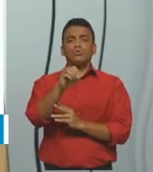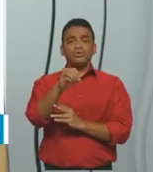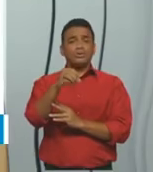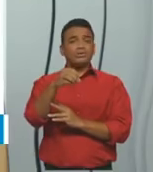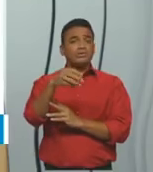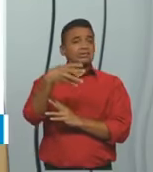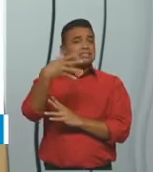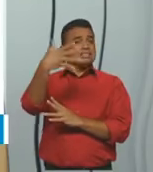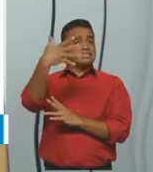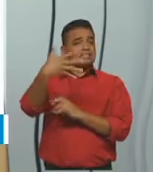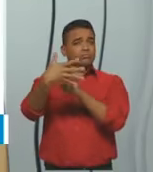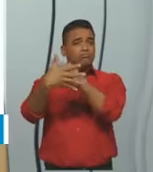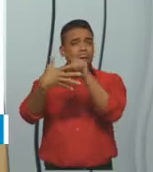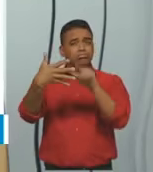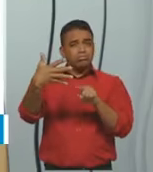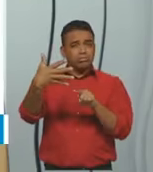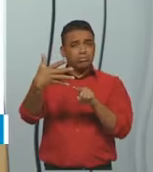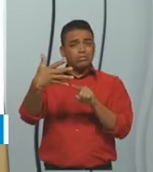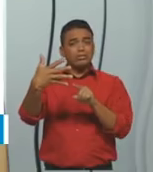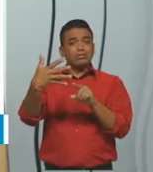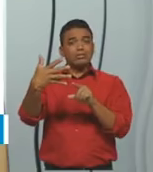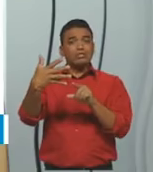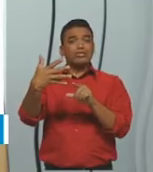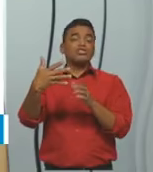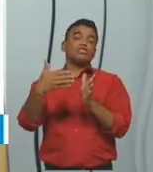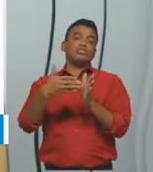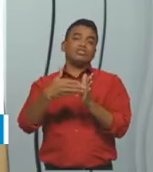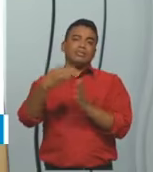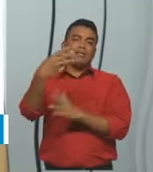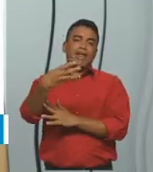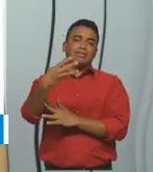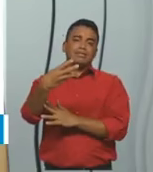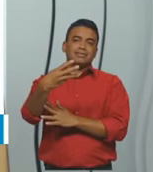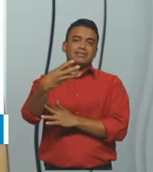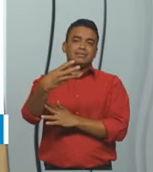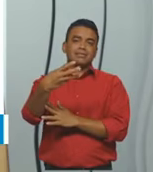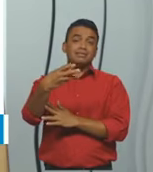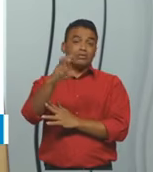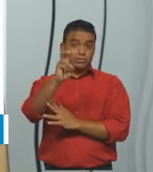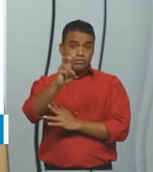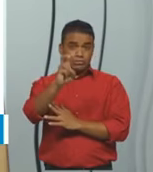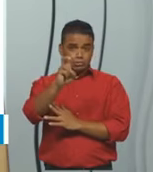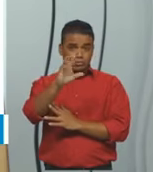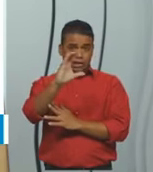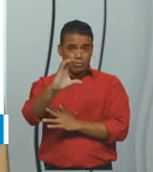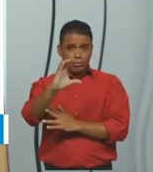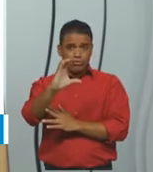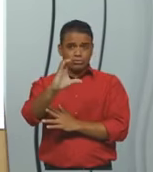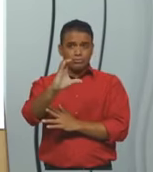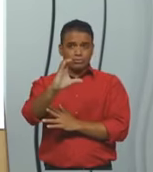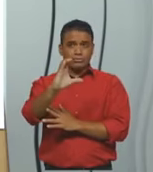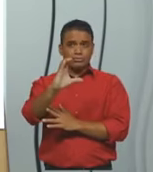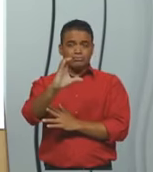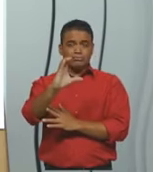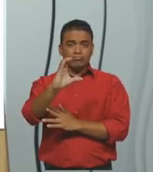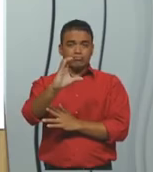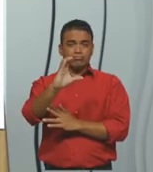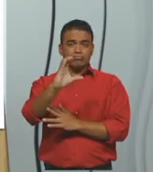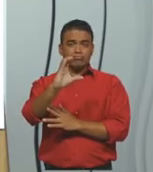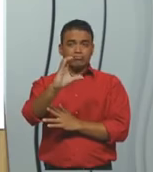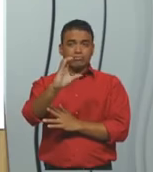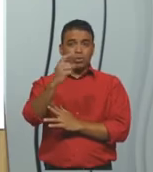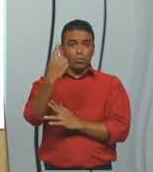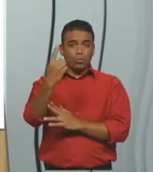linhas, é por conta disso daqui, ó. Presta atenção. 5 carbonos que nós temos, não é, na pentose?